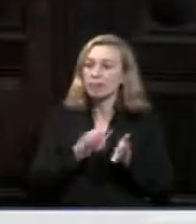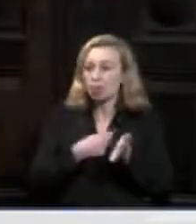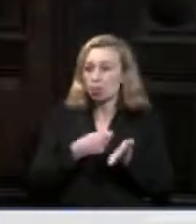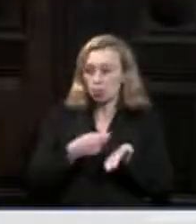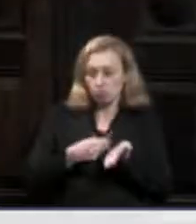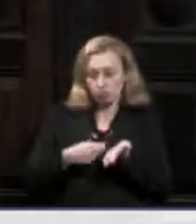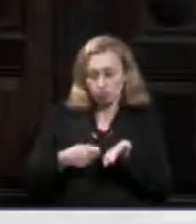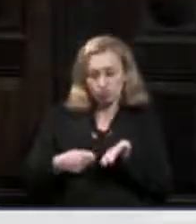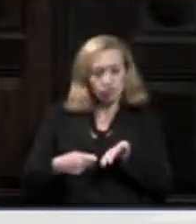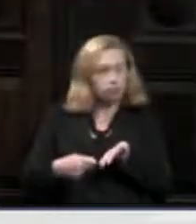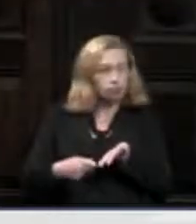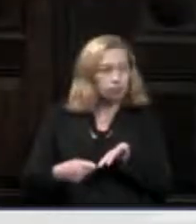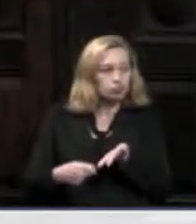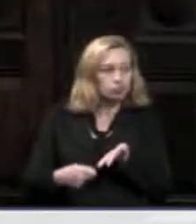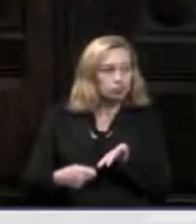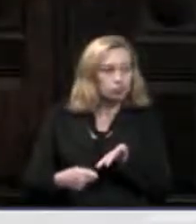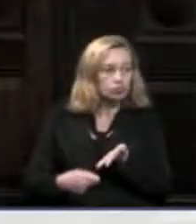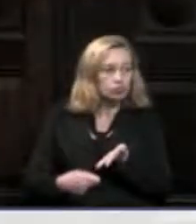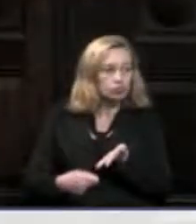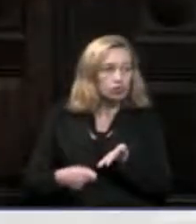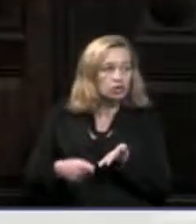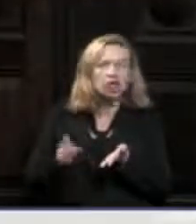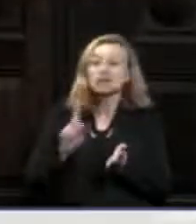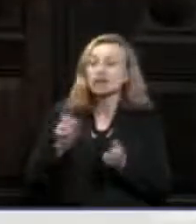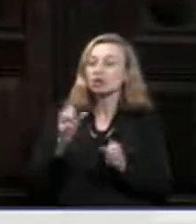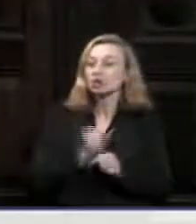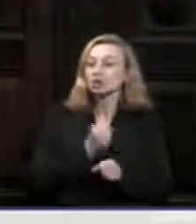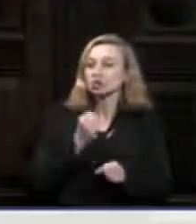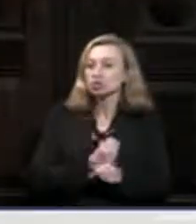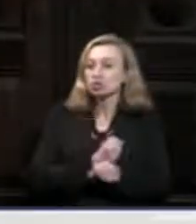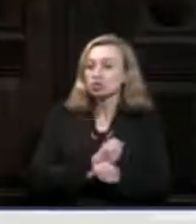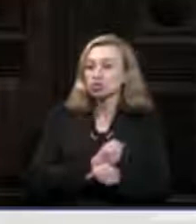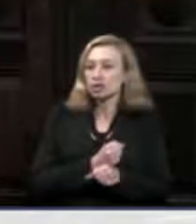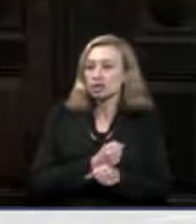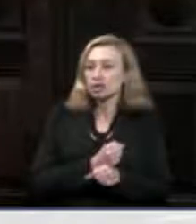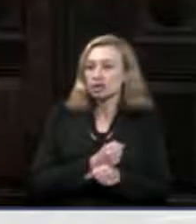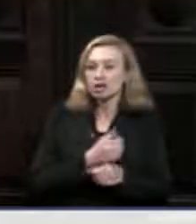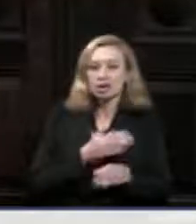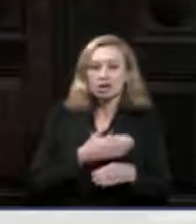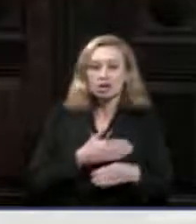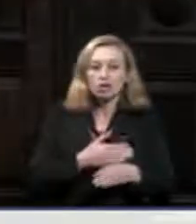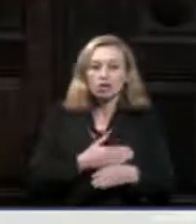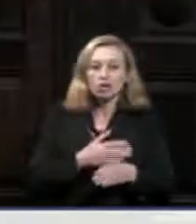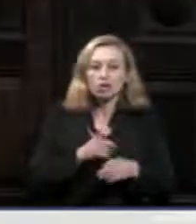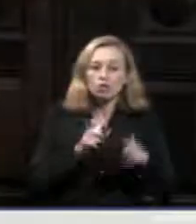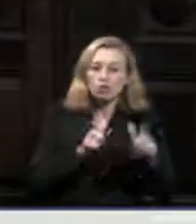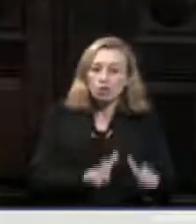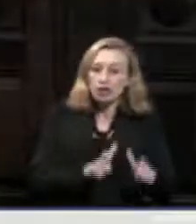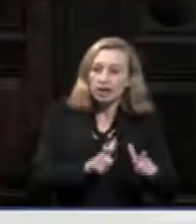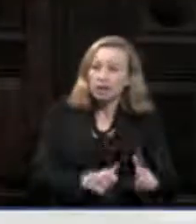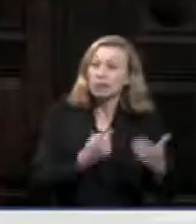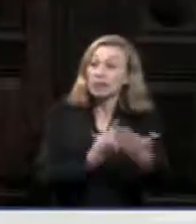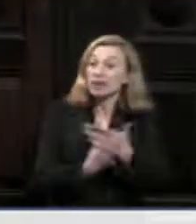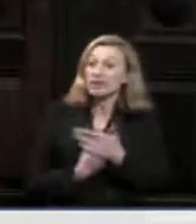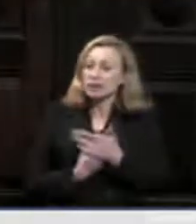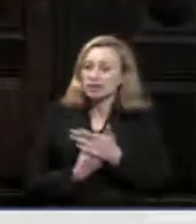comunidade, não ocupe, não construa área de preservação, Parque Estadual da Costa do Sol.